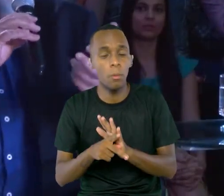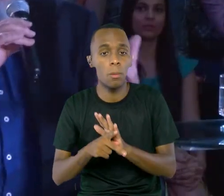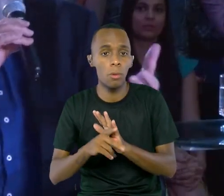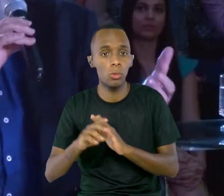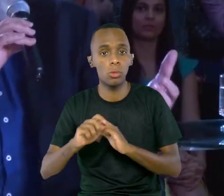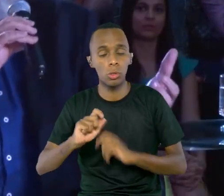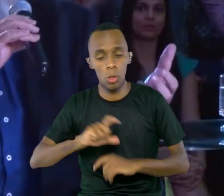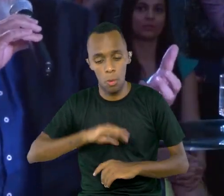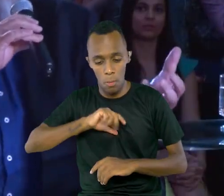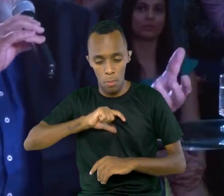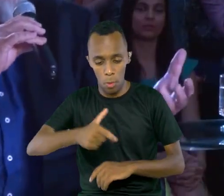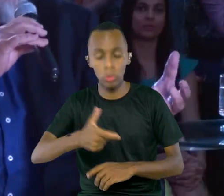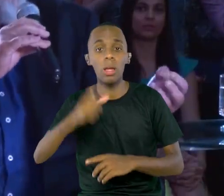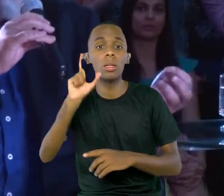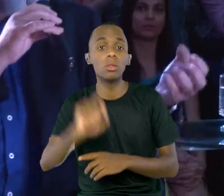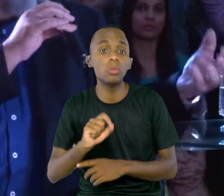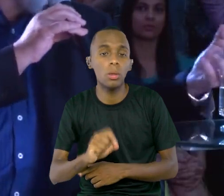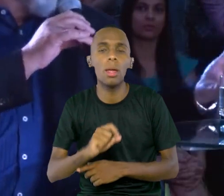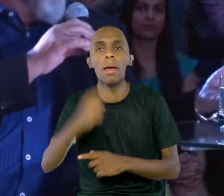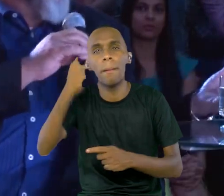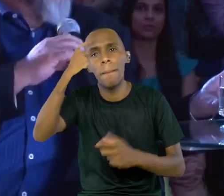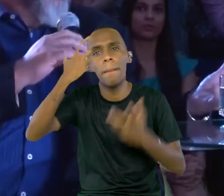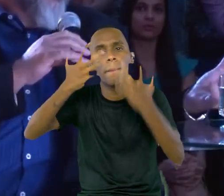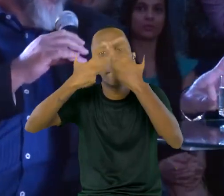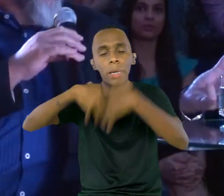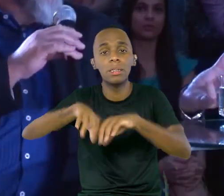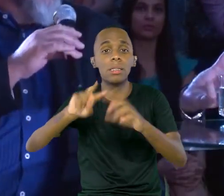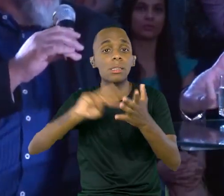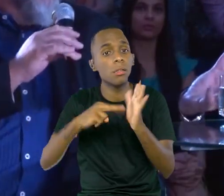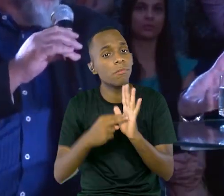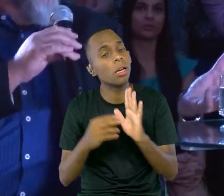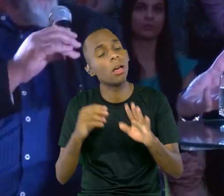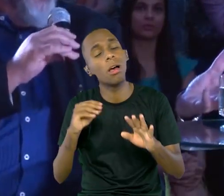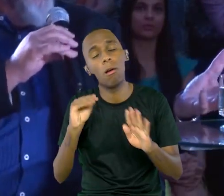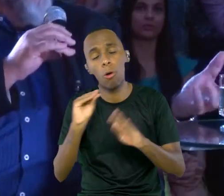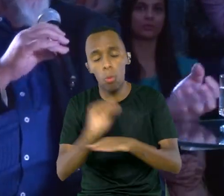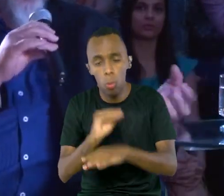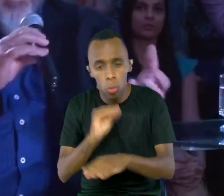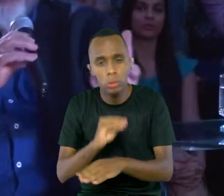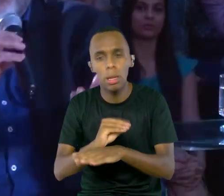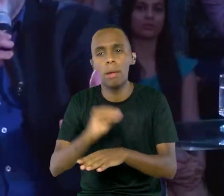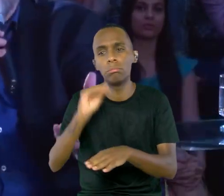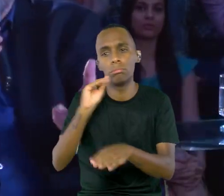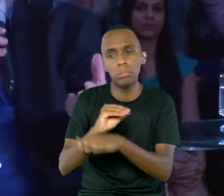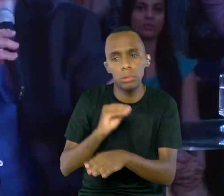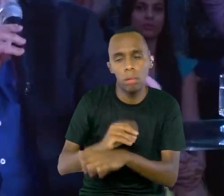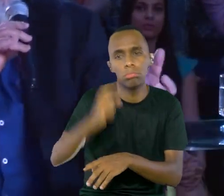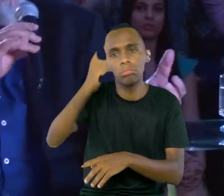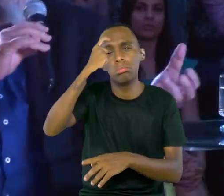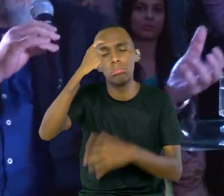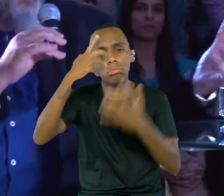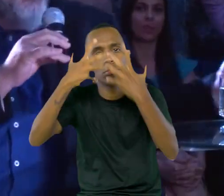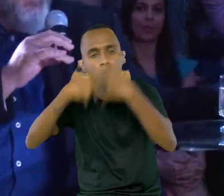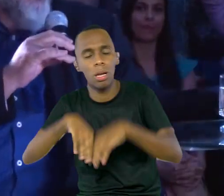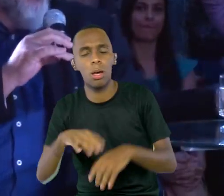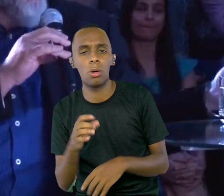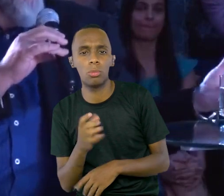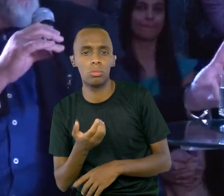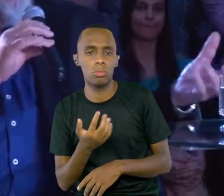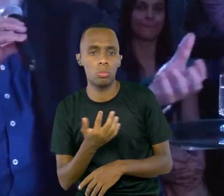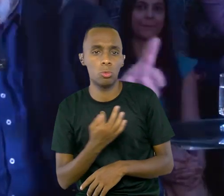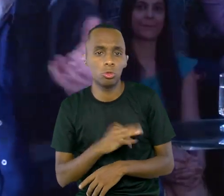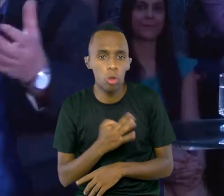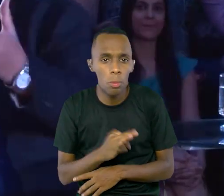os lusitanos usam a expressão pensar também como sinônimo de cuidado. Pensar uma ferida, pensar